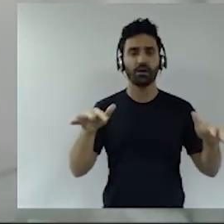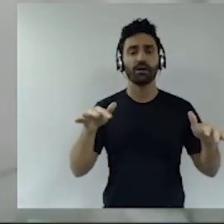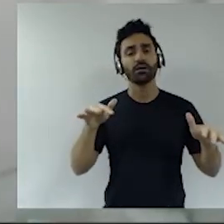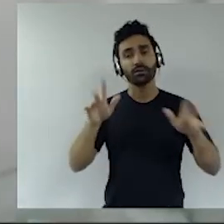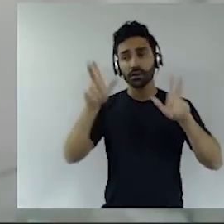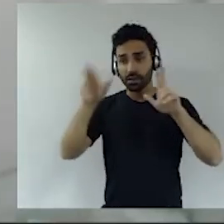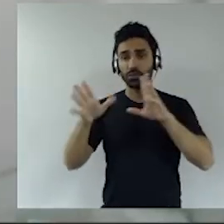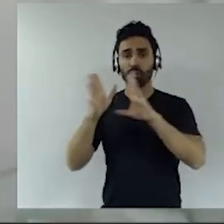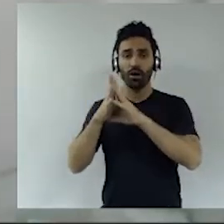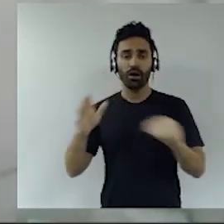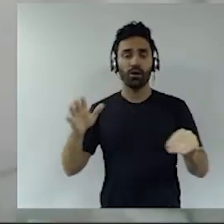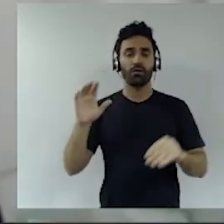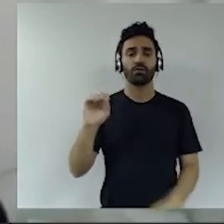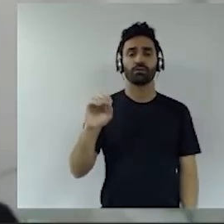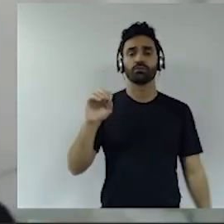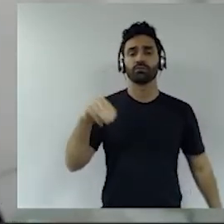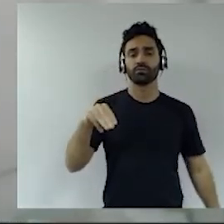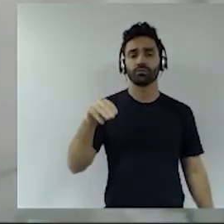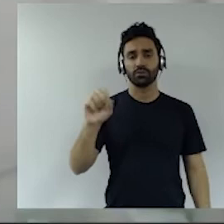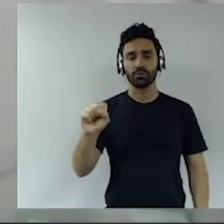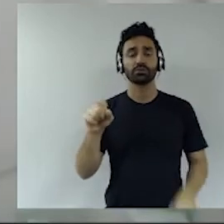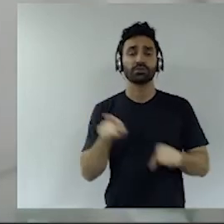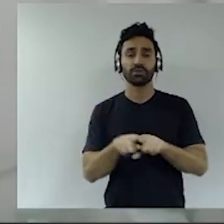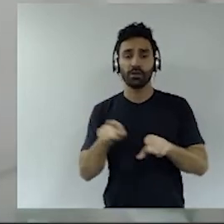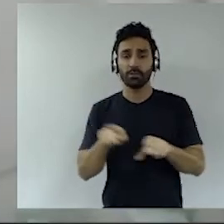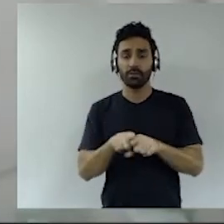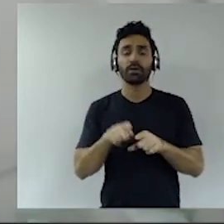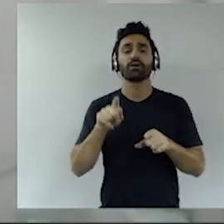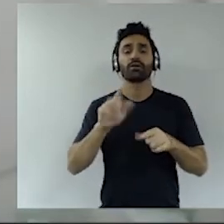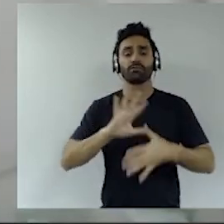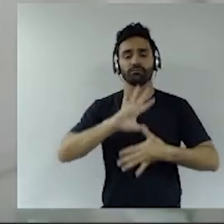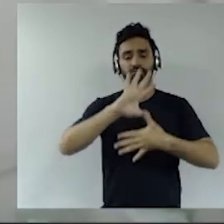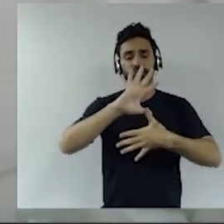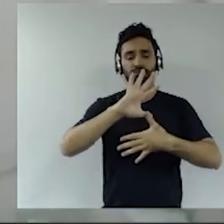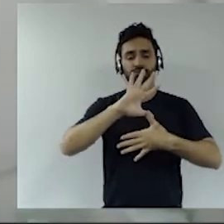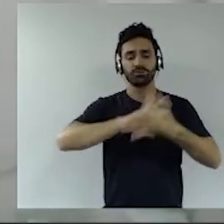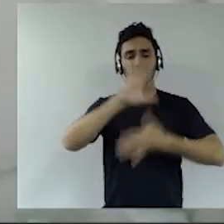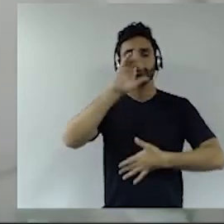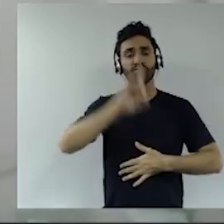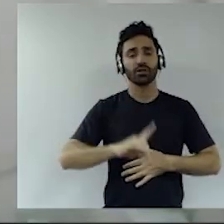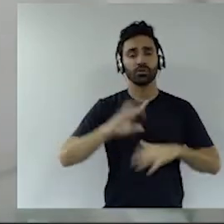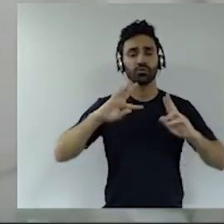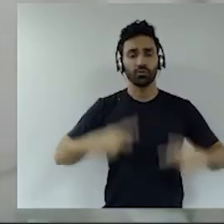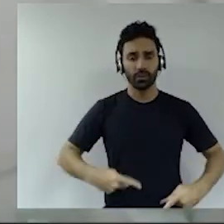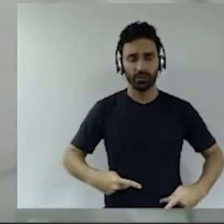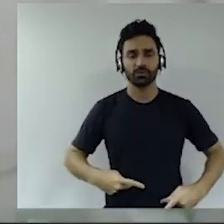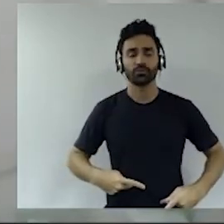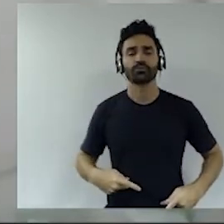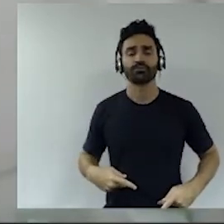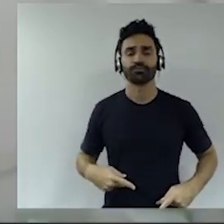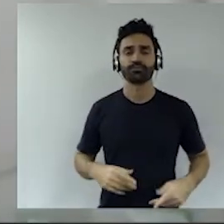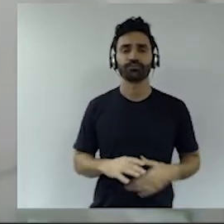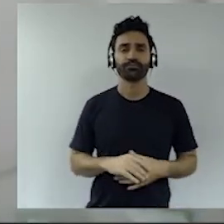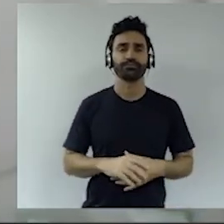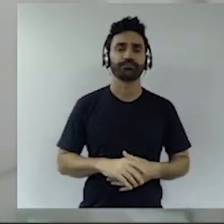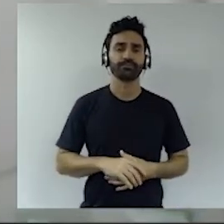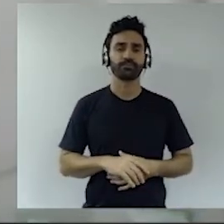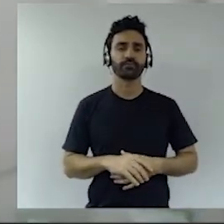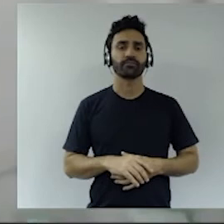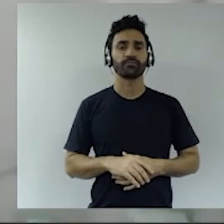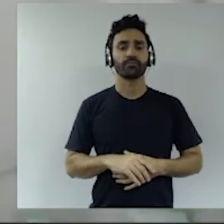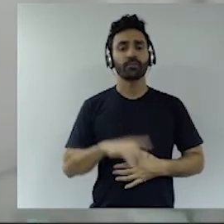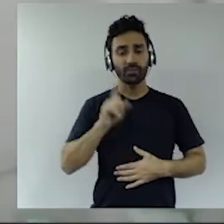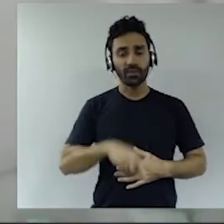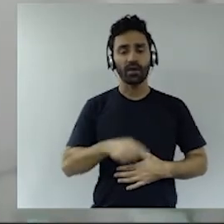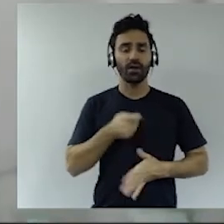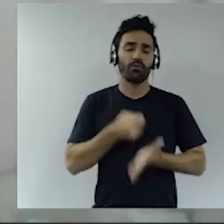Mundial de Saúde e da Corte Interamericana de Direitos Humanos, a quem é afirmado a